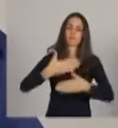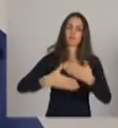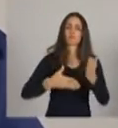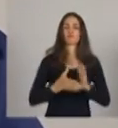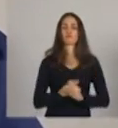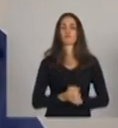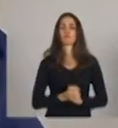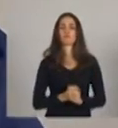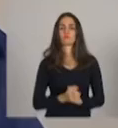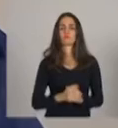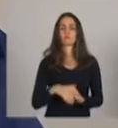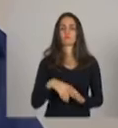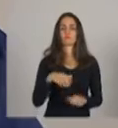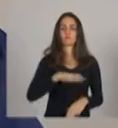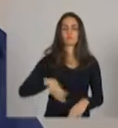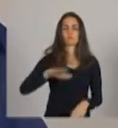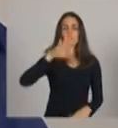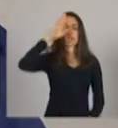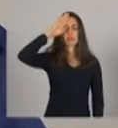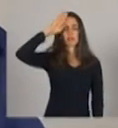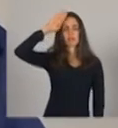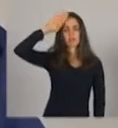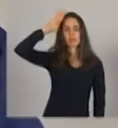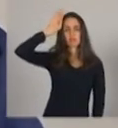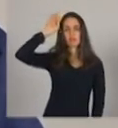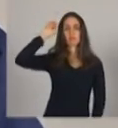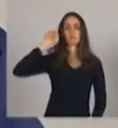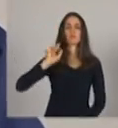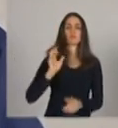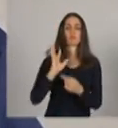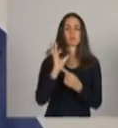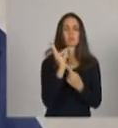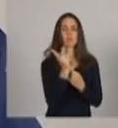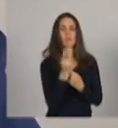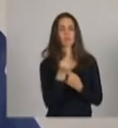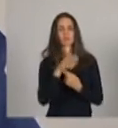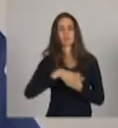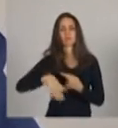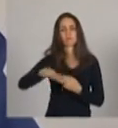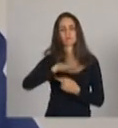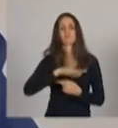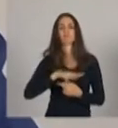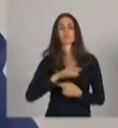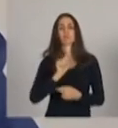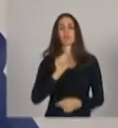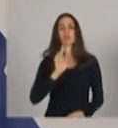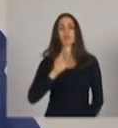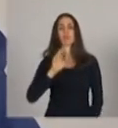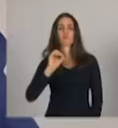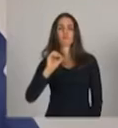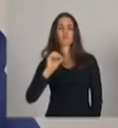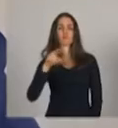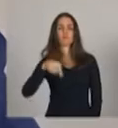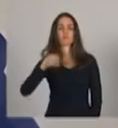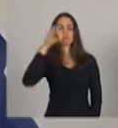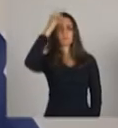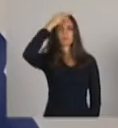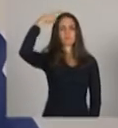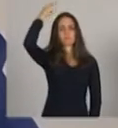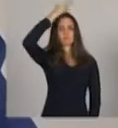movimento intelectual, acadêmico e artístico dos afrodescendentes capixabas. No ano